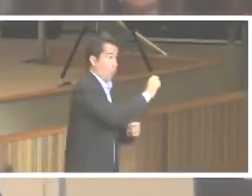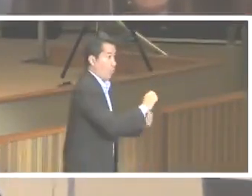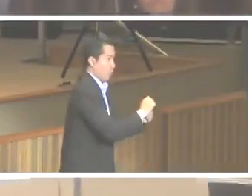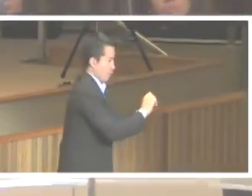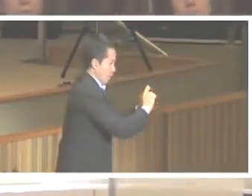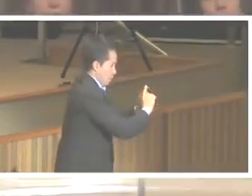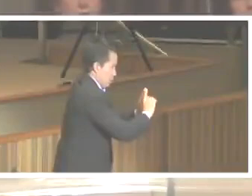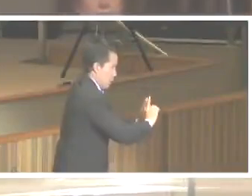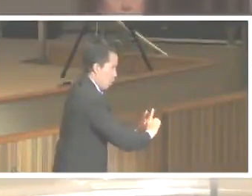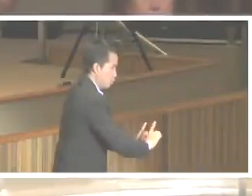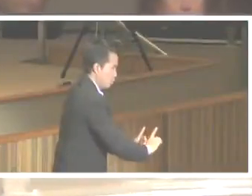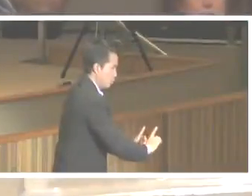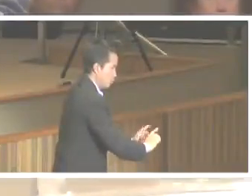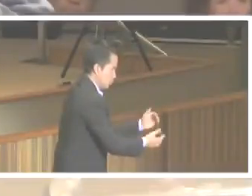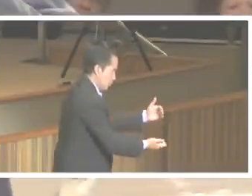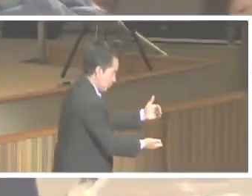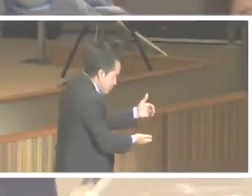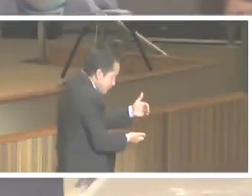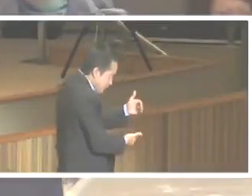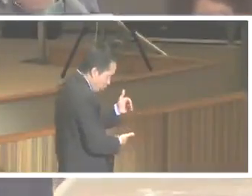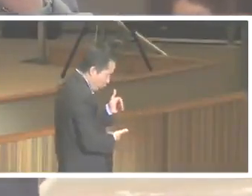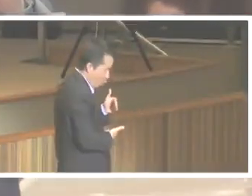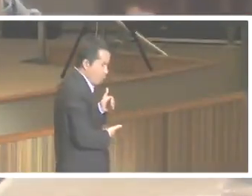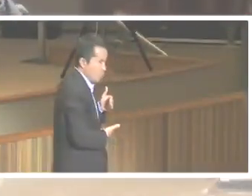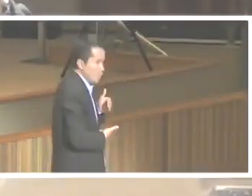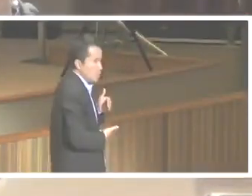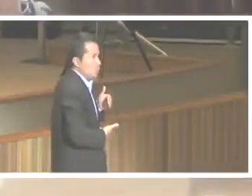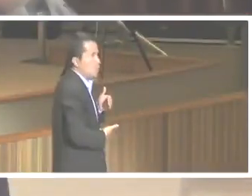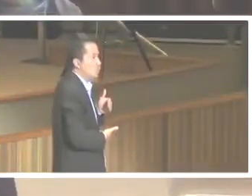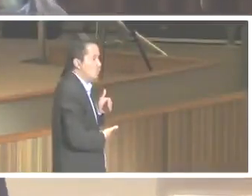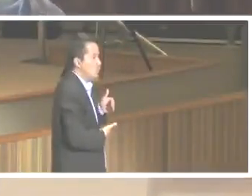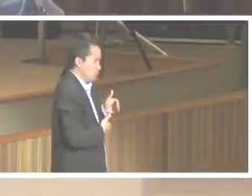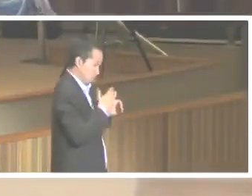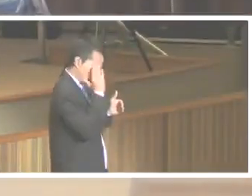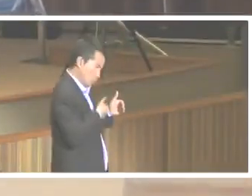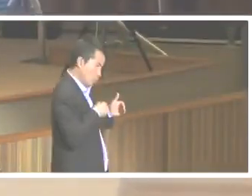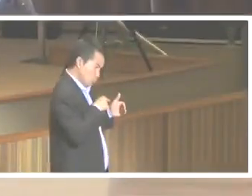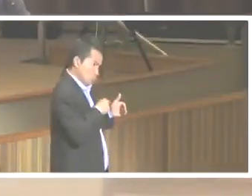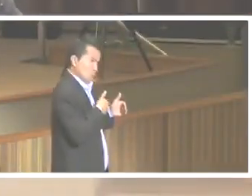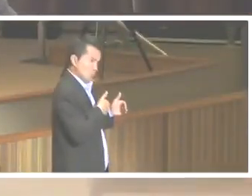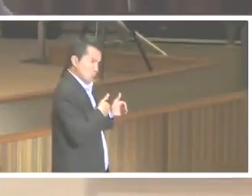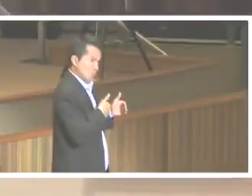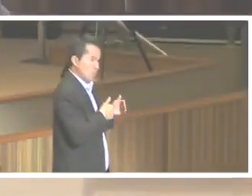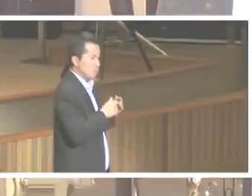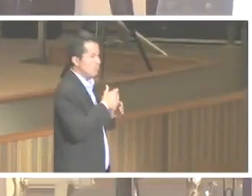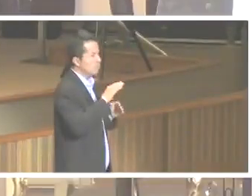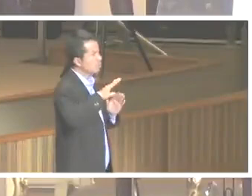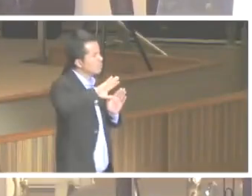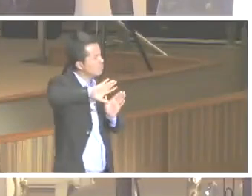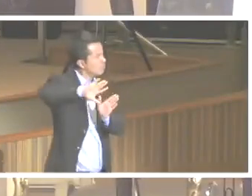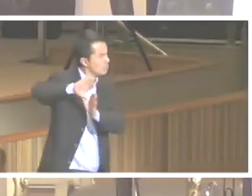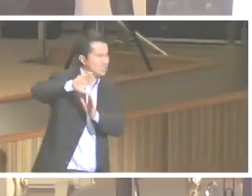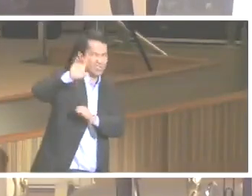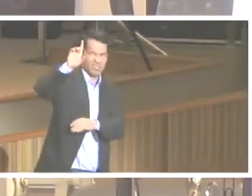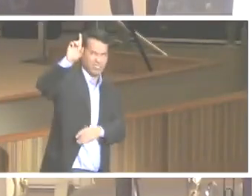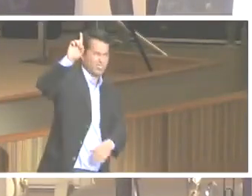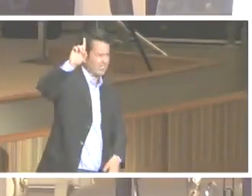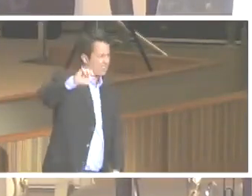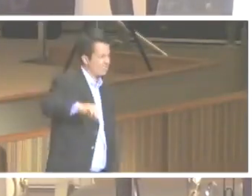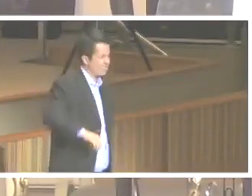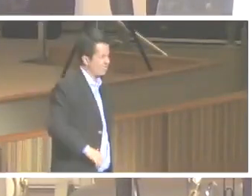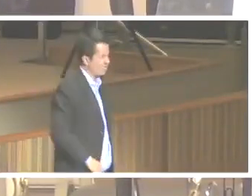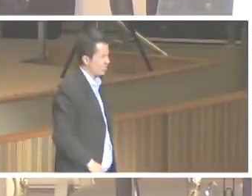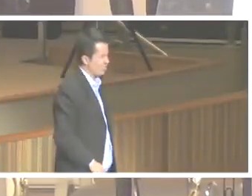deus não é um tamanho suficiente ea palavra suficiente pra mim é que é ampla